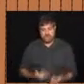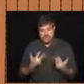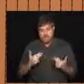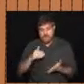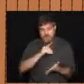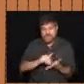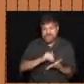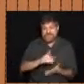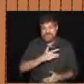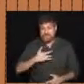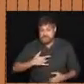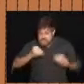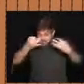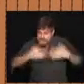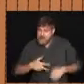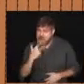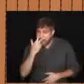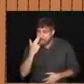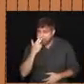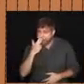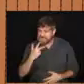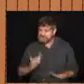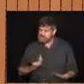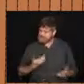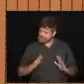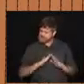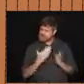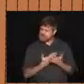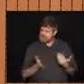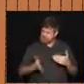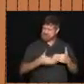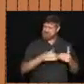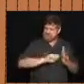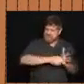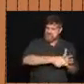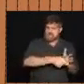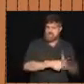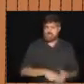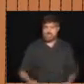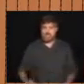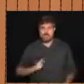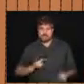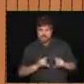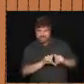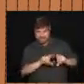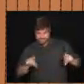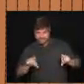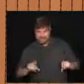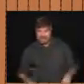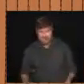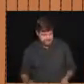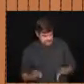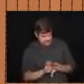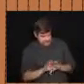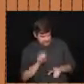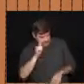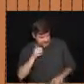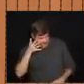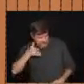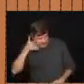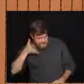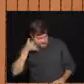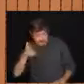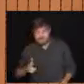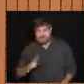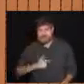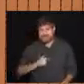Cármeno falou, pode parecer algo exagerado, e ele falou uma frase, acho que foi a Andréia também, que